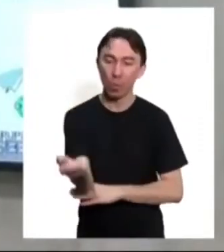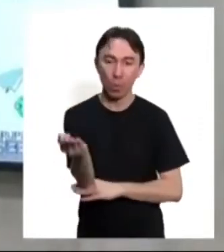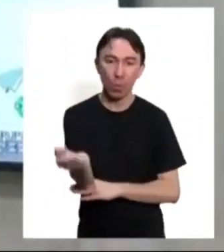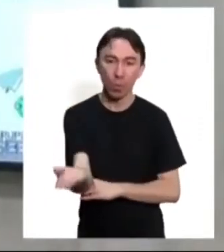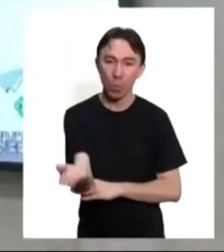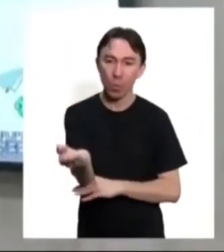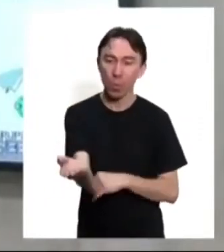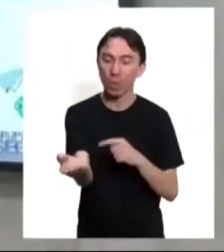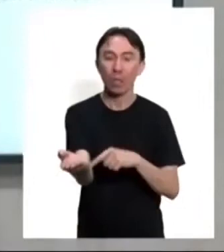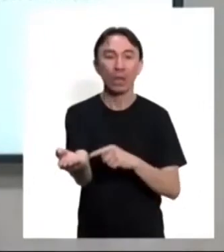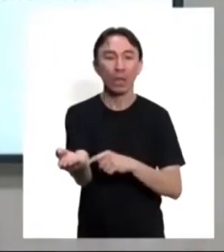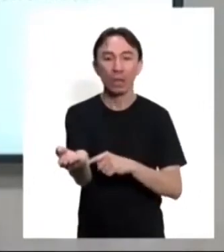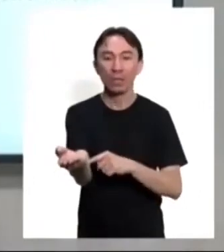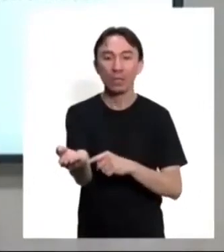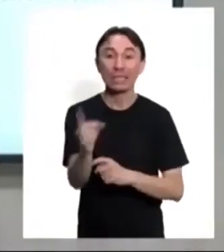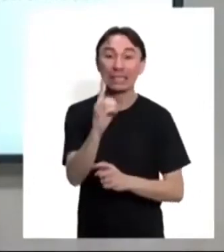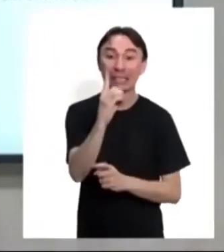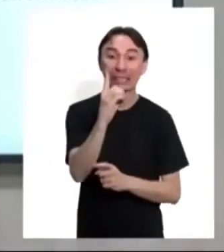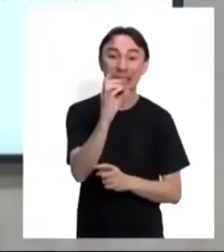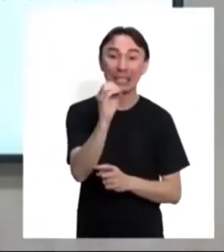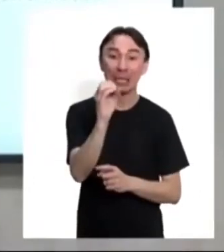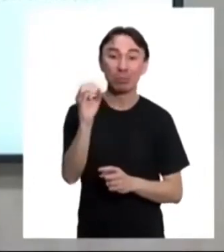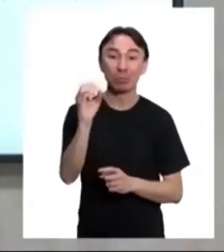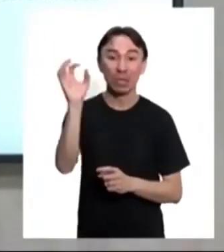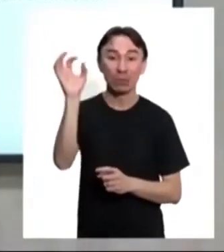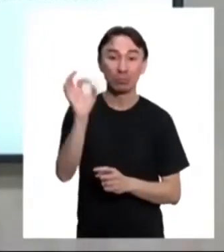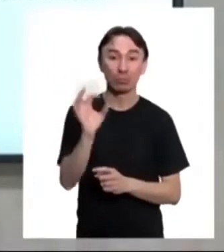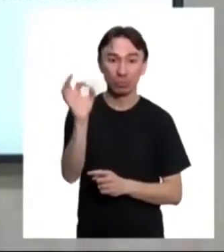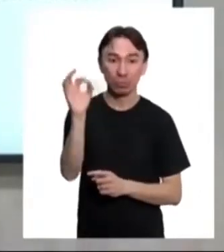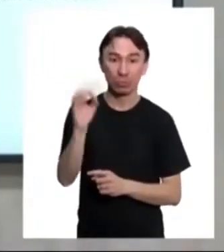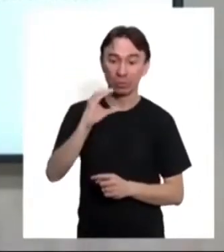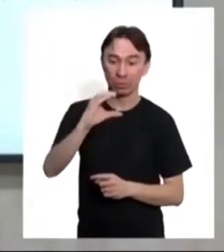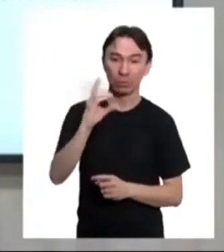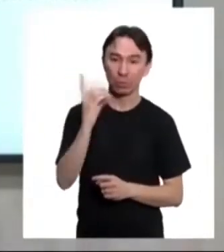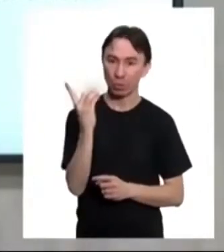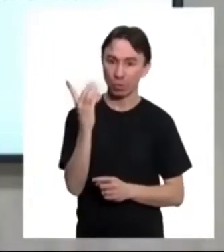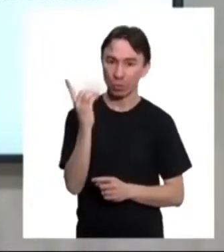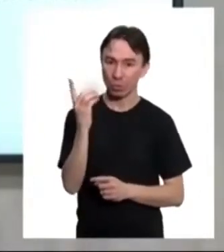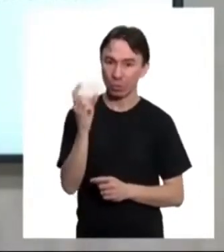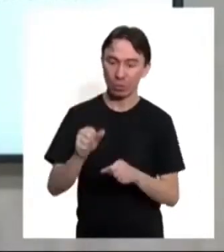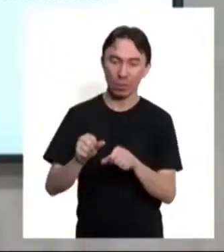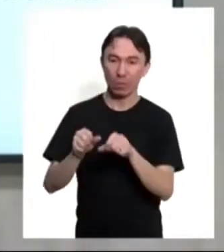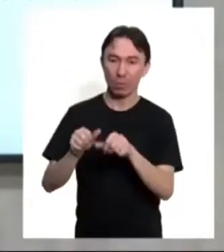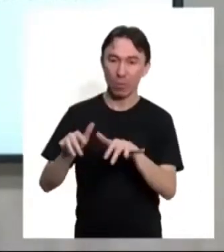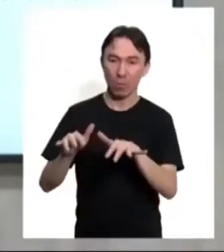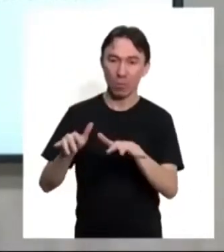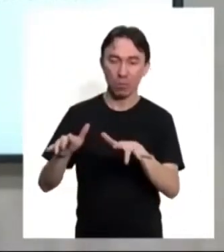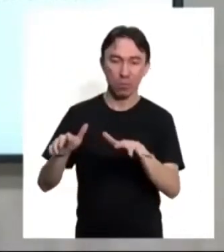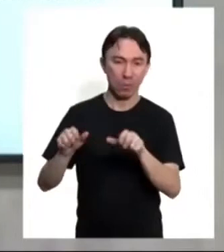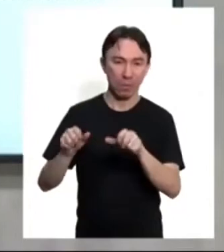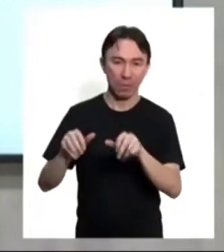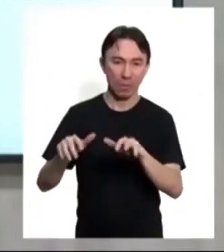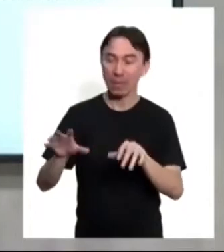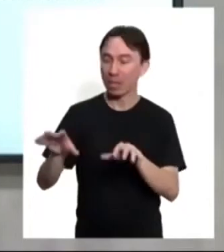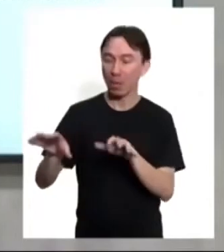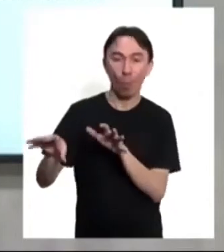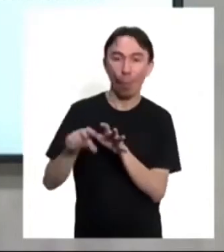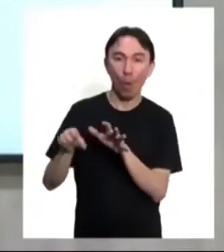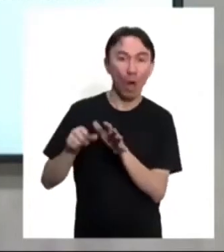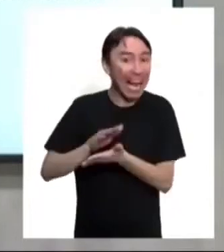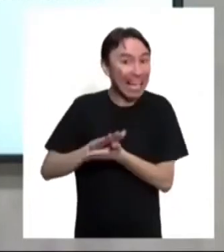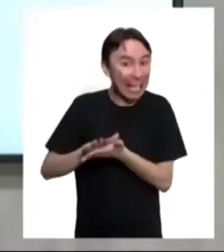está emitindo 100% de carbono 14. Como ele não incorpora mais, passado